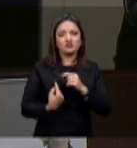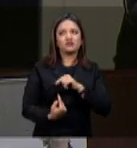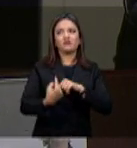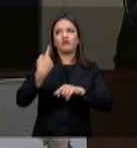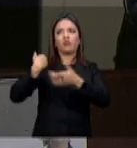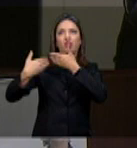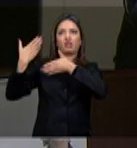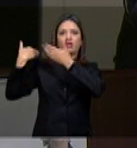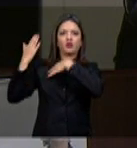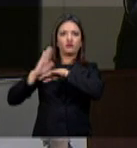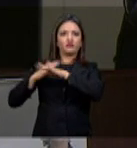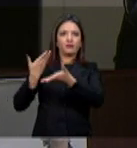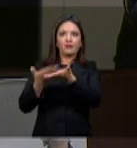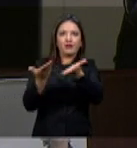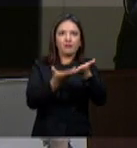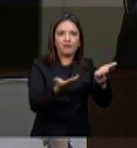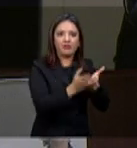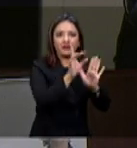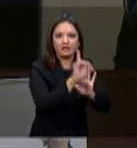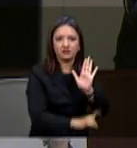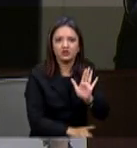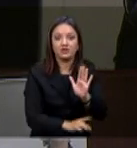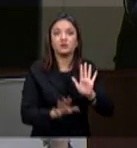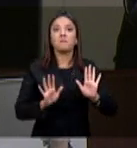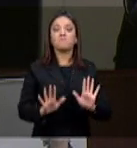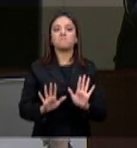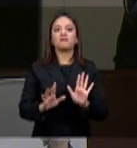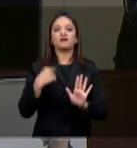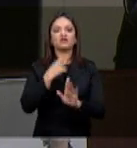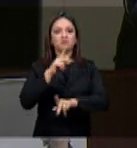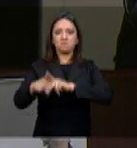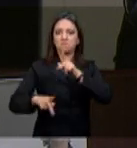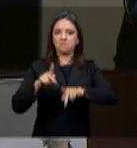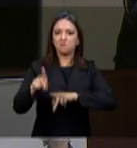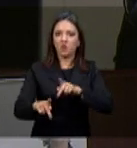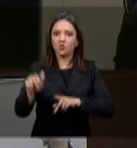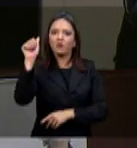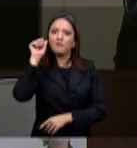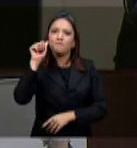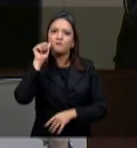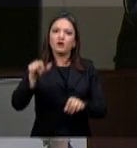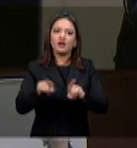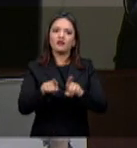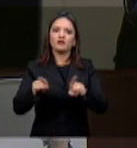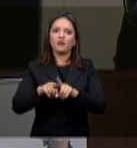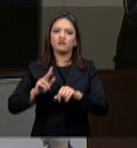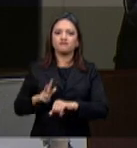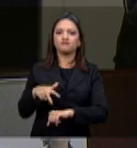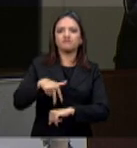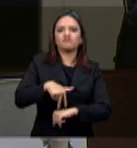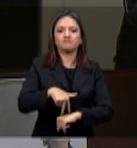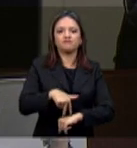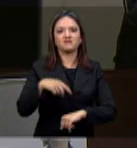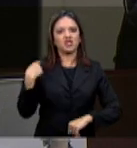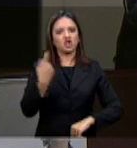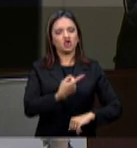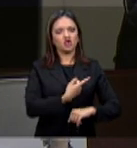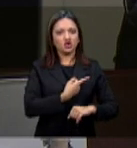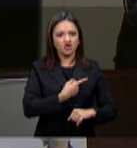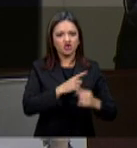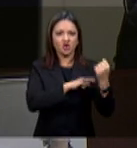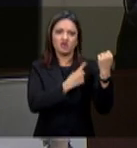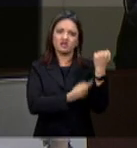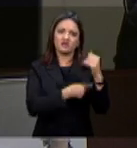largos e decididos. Mas como povo, e por sermos mulheres que se apresentam no front, somos maiores do que eles,